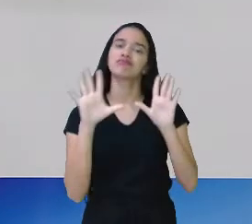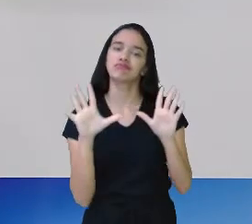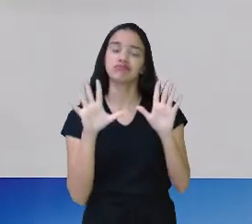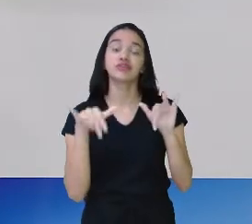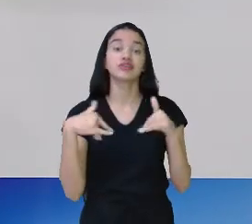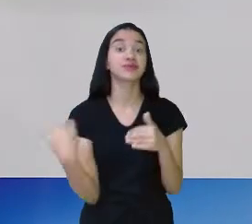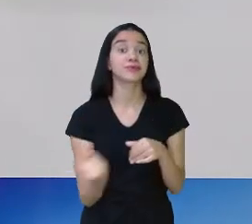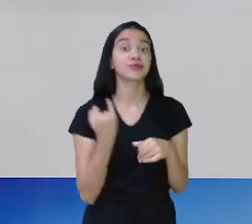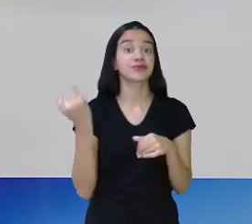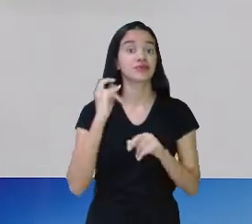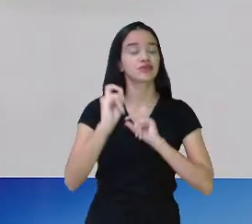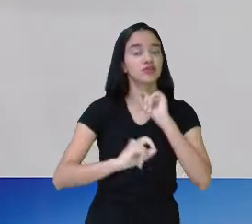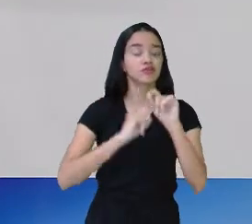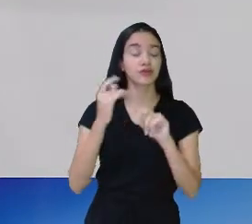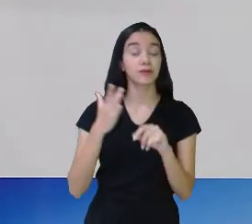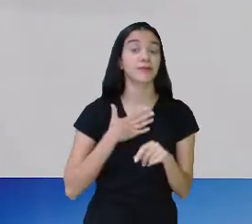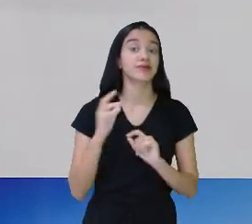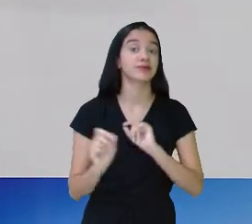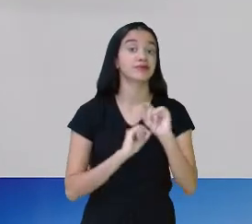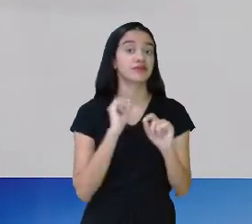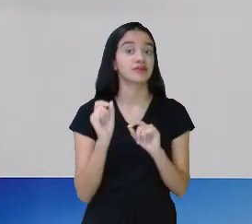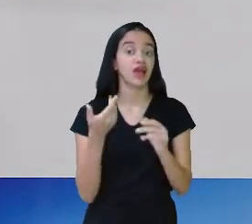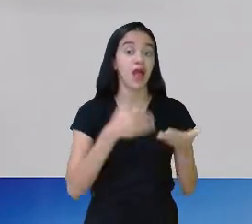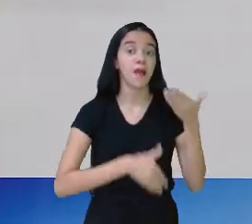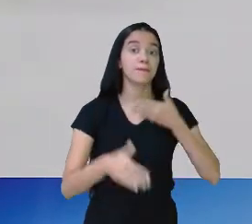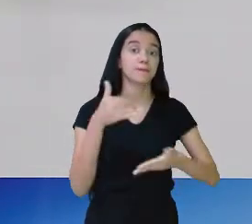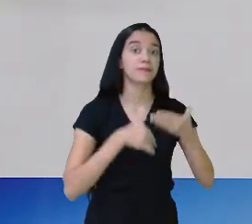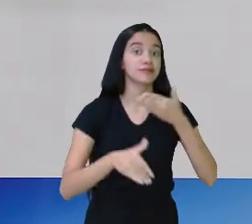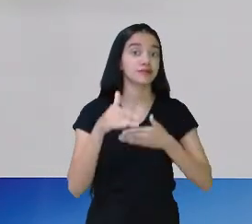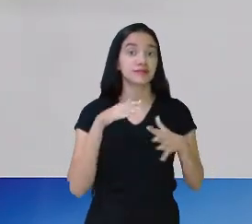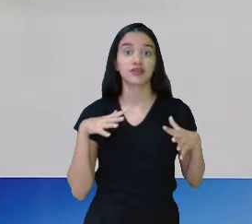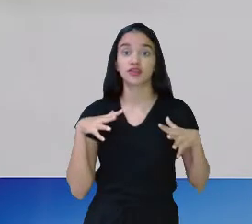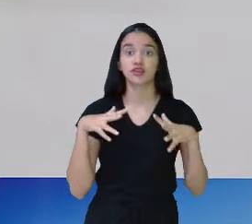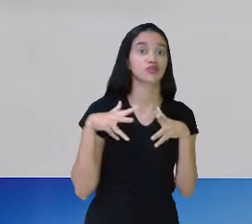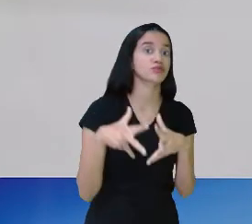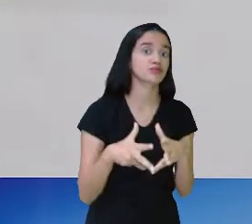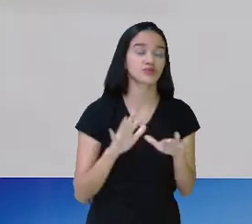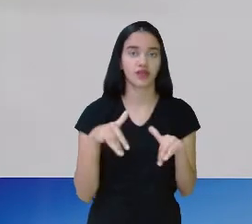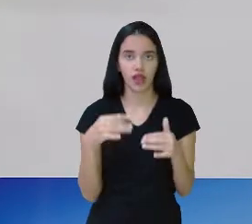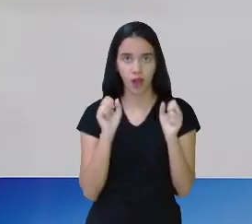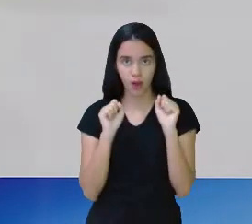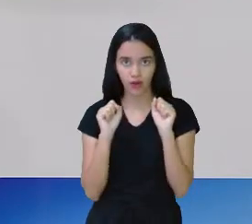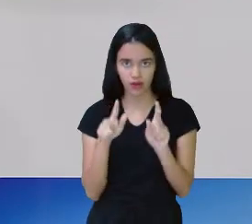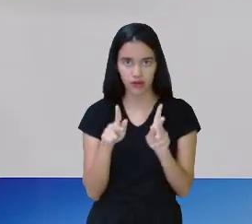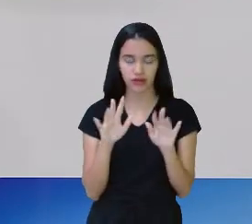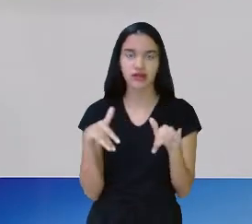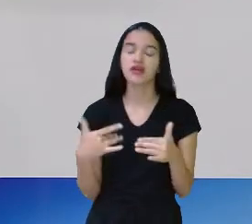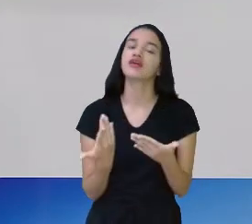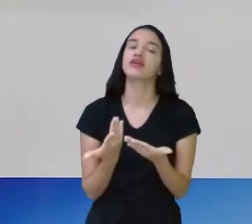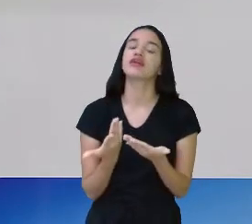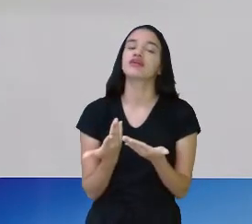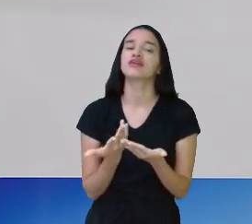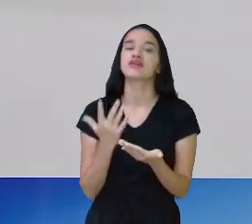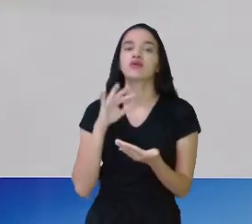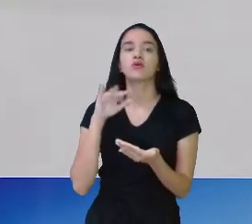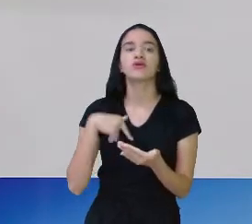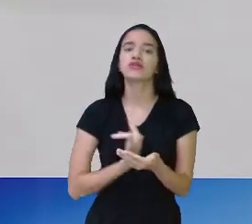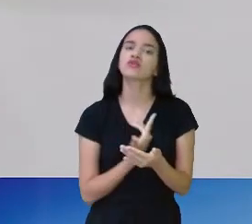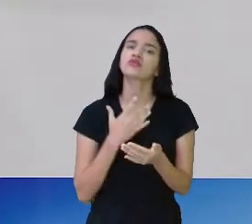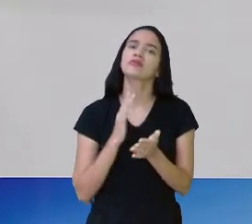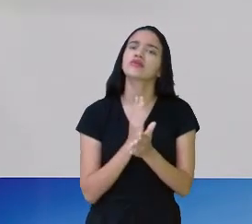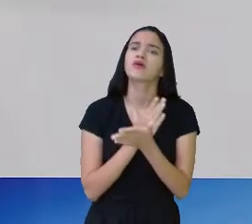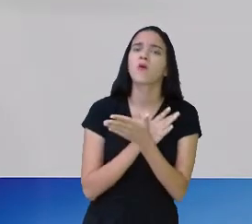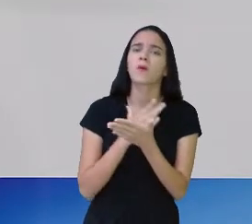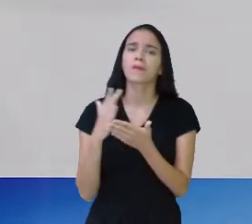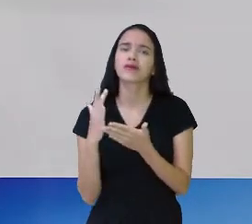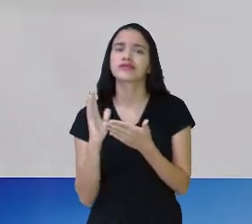O que é importante para mim é a participação de todos e todas. Beleza? Feito isso, a gente pode